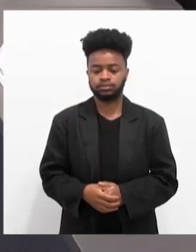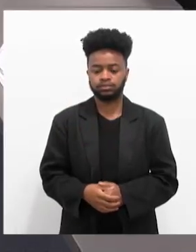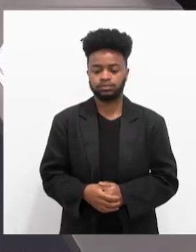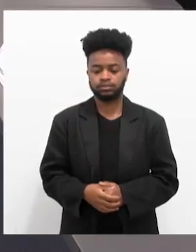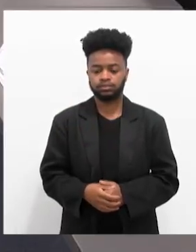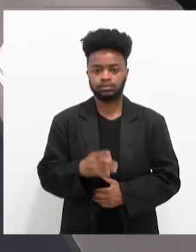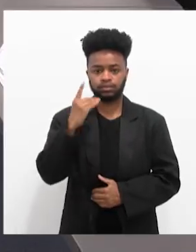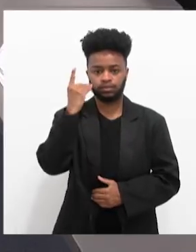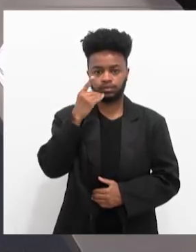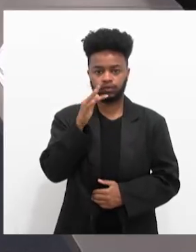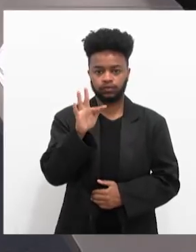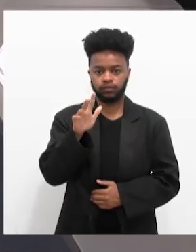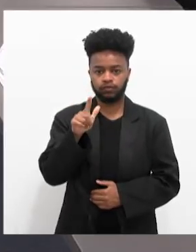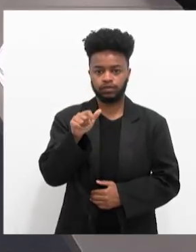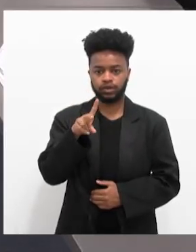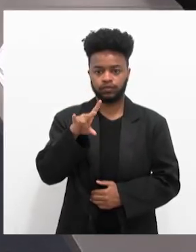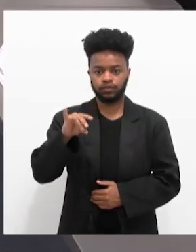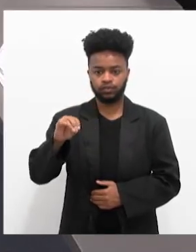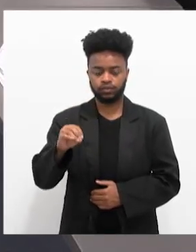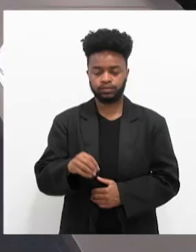Deputado Serafini.